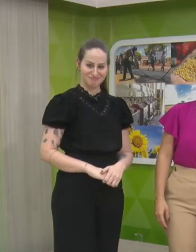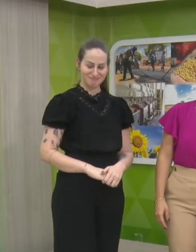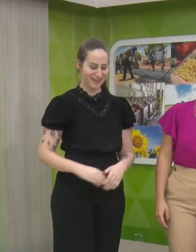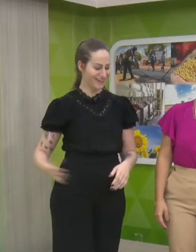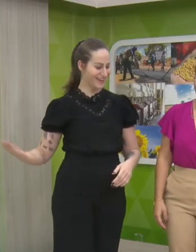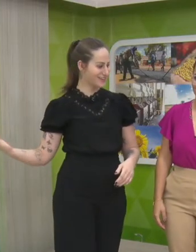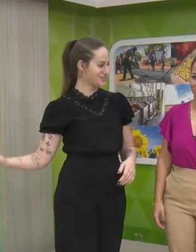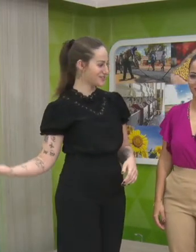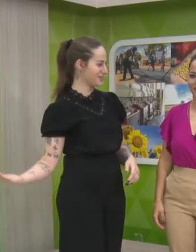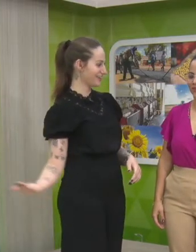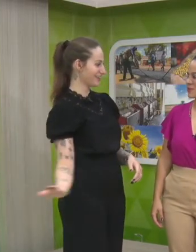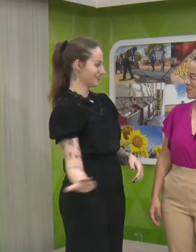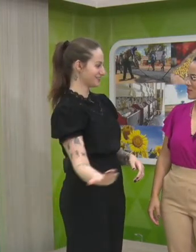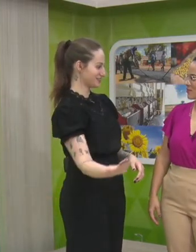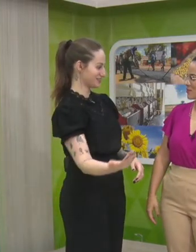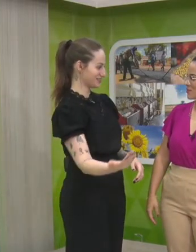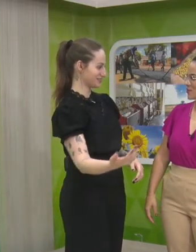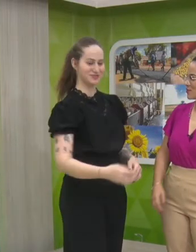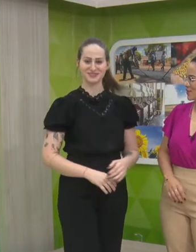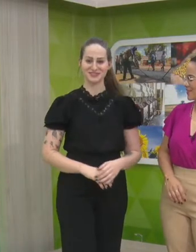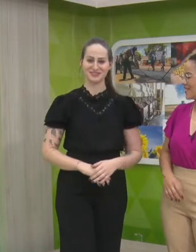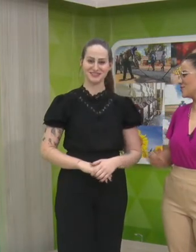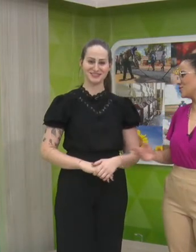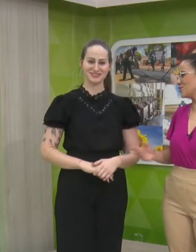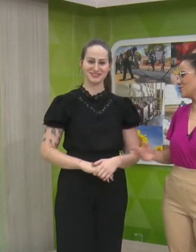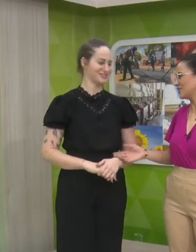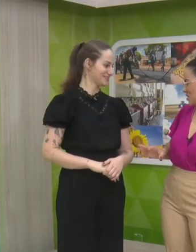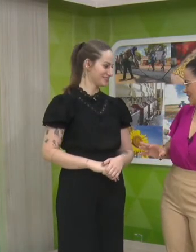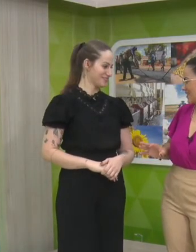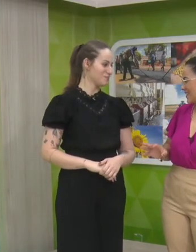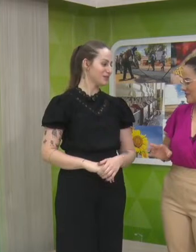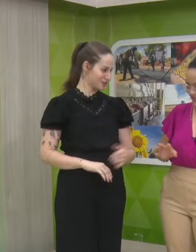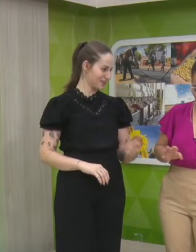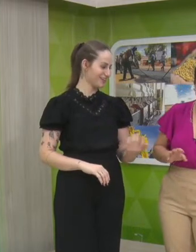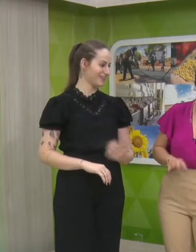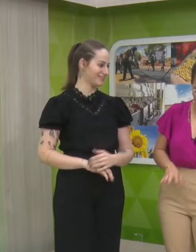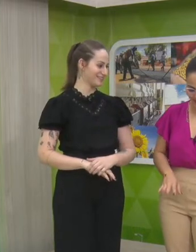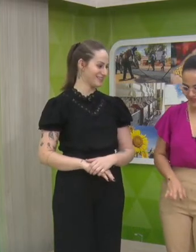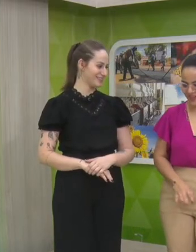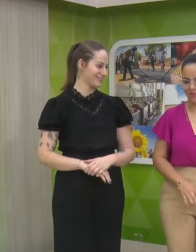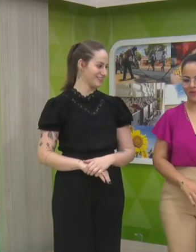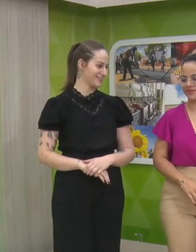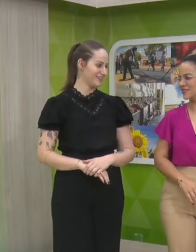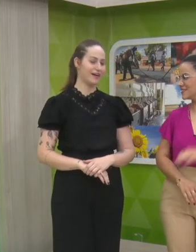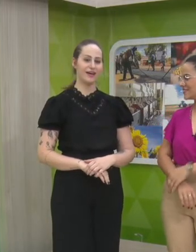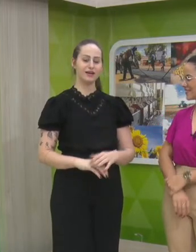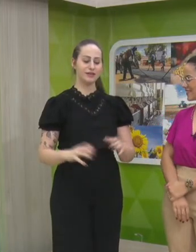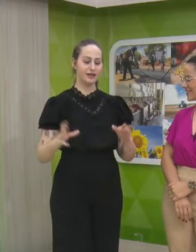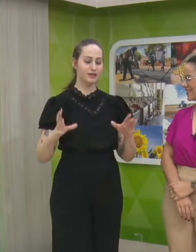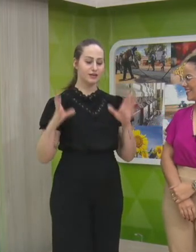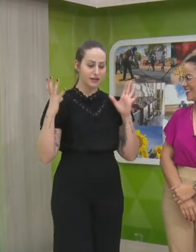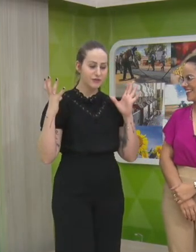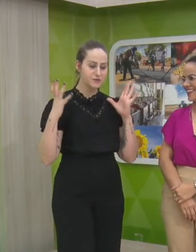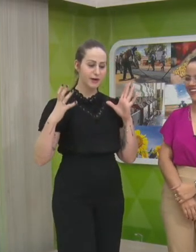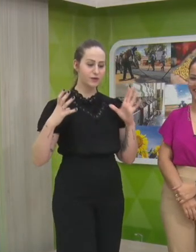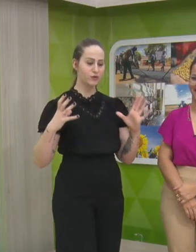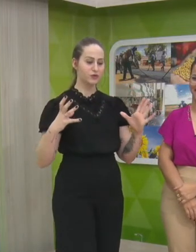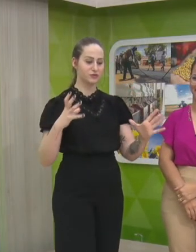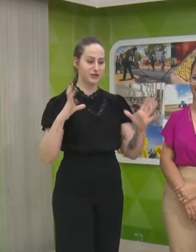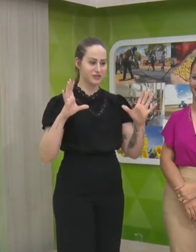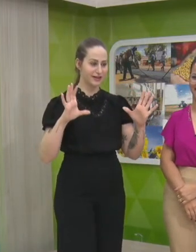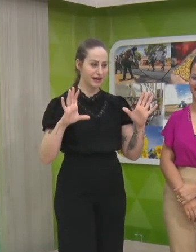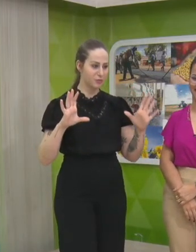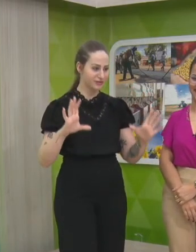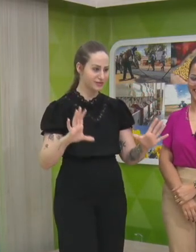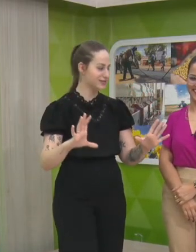ó. É, nossa, eu fico, né? muito não é chique? Metida, né? Metida. Abriu. É, daí ali nem faz barulho